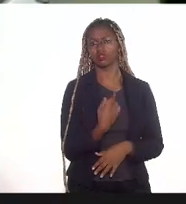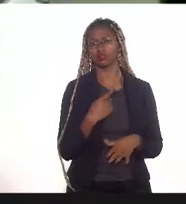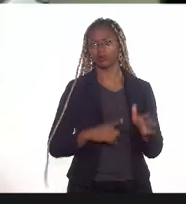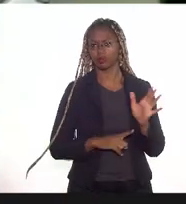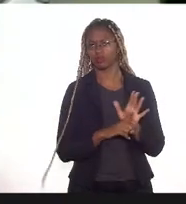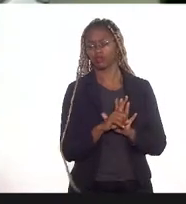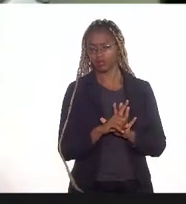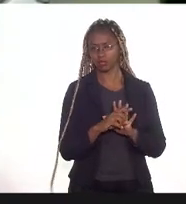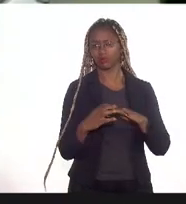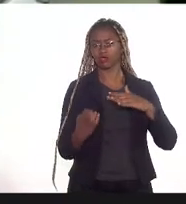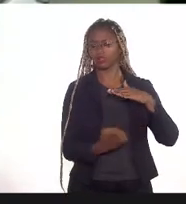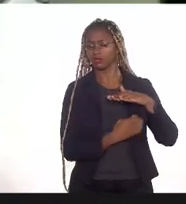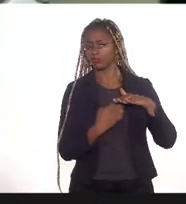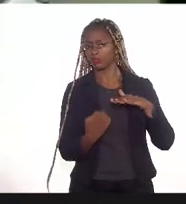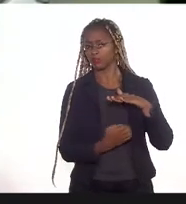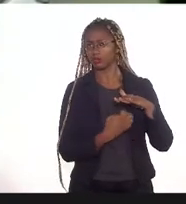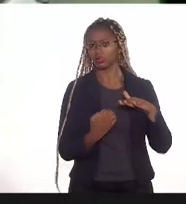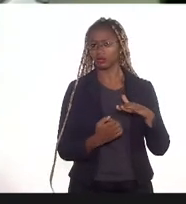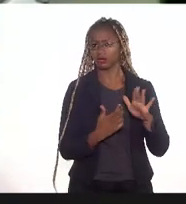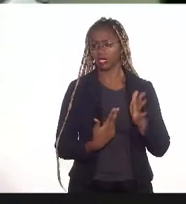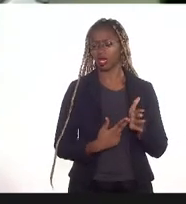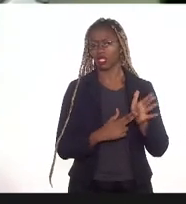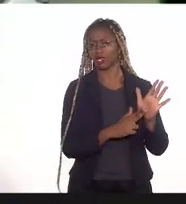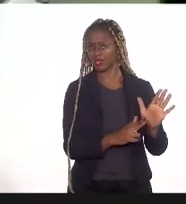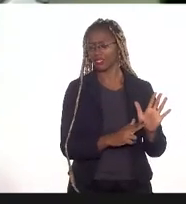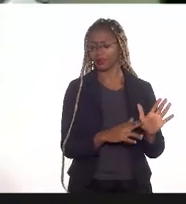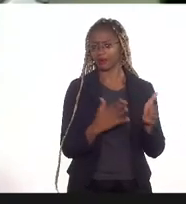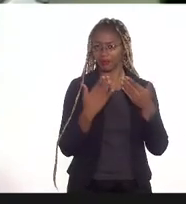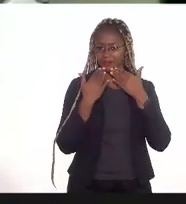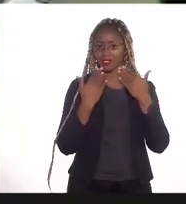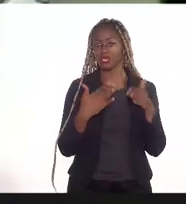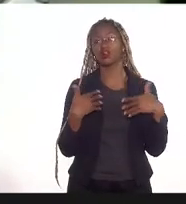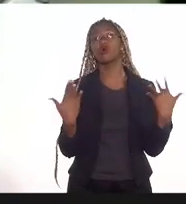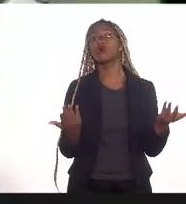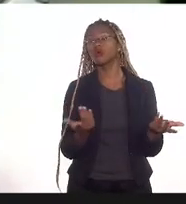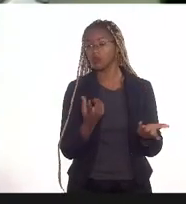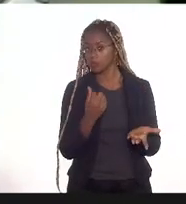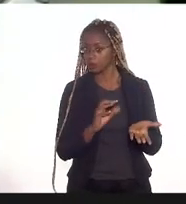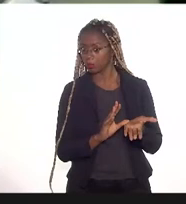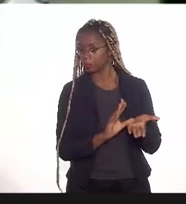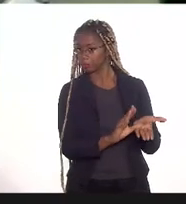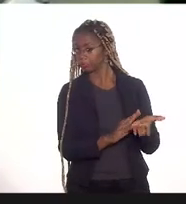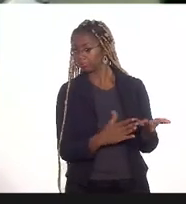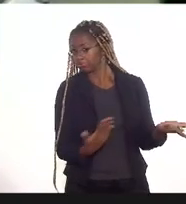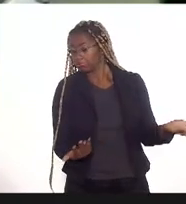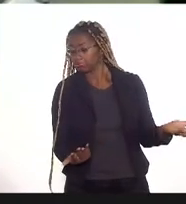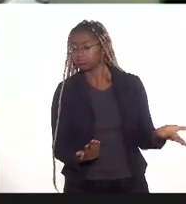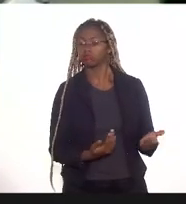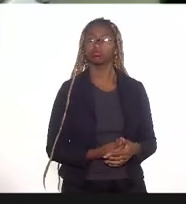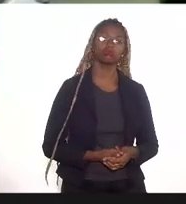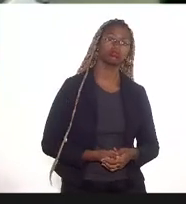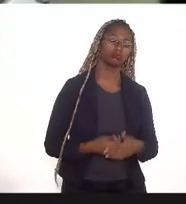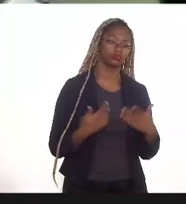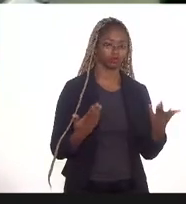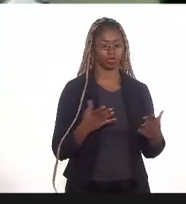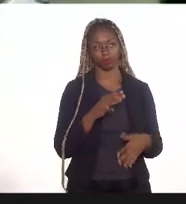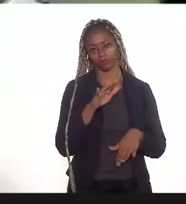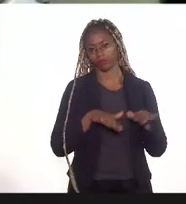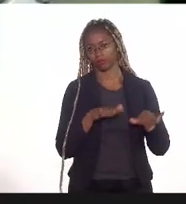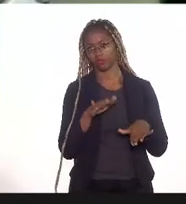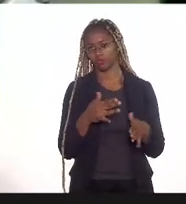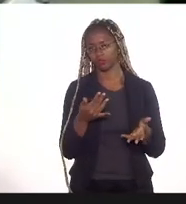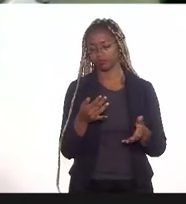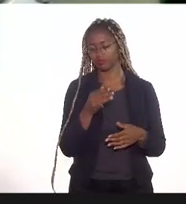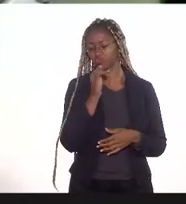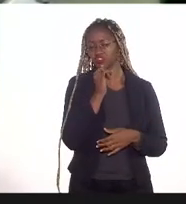de acordo com a carta consulta que foi apresentada, quais foram os investimentos. E aí nós podemos, dependendo do caso, por exemplo, aqui um